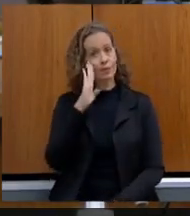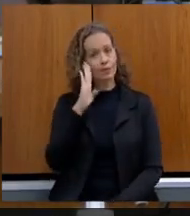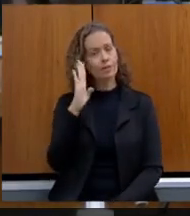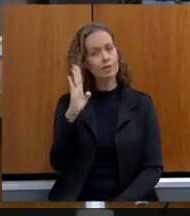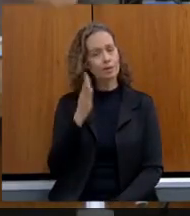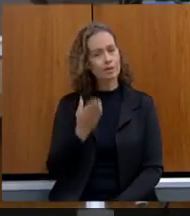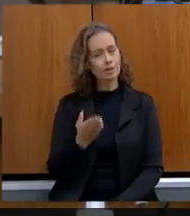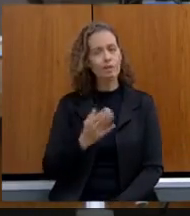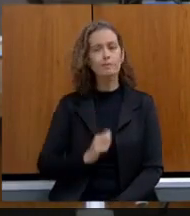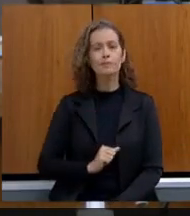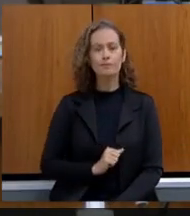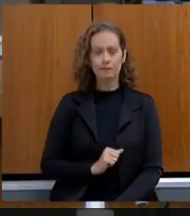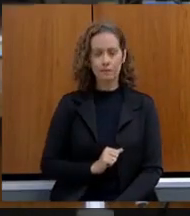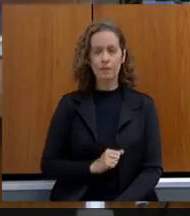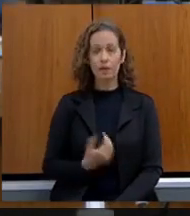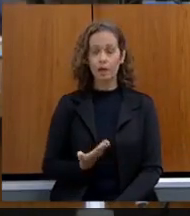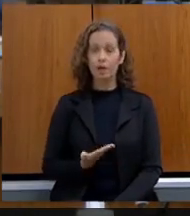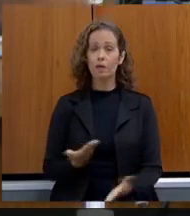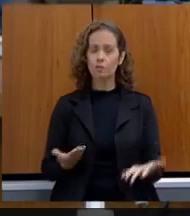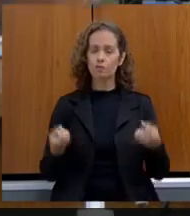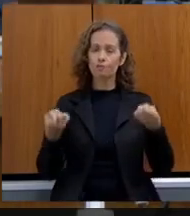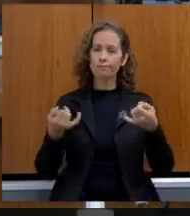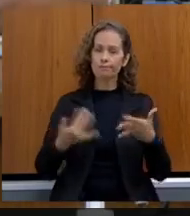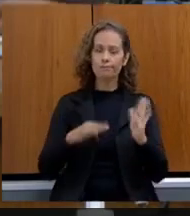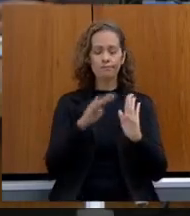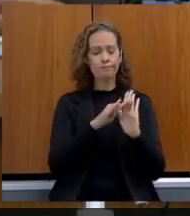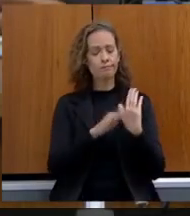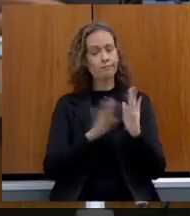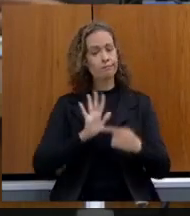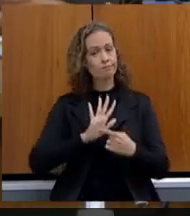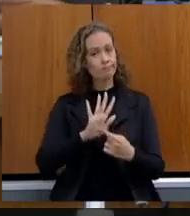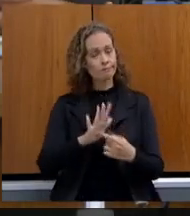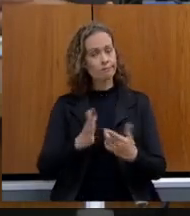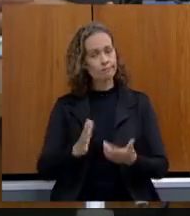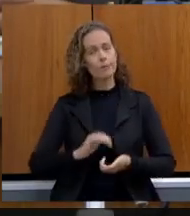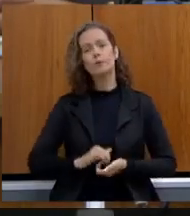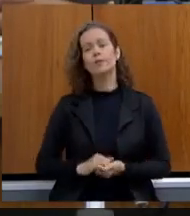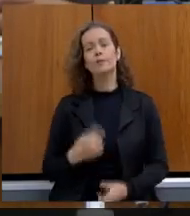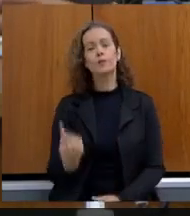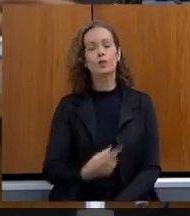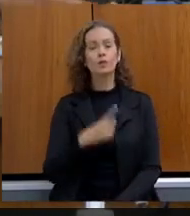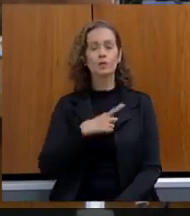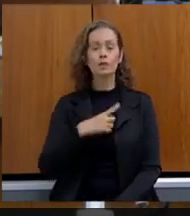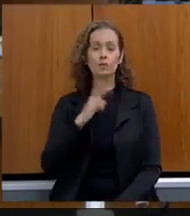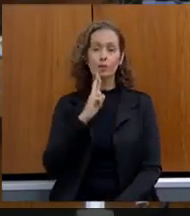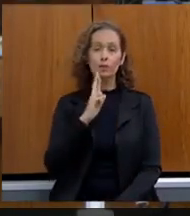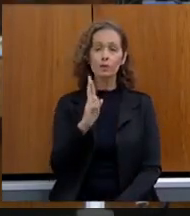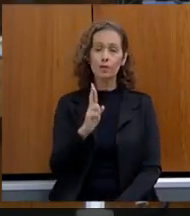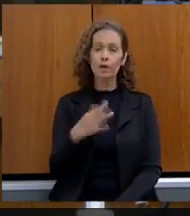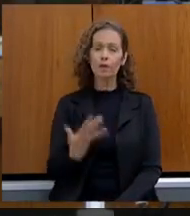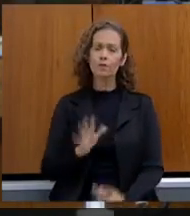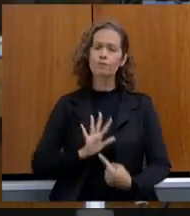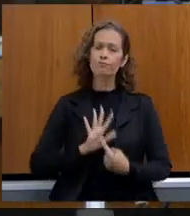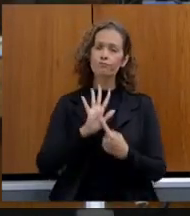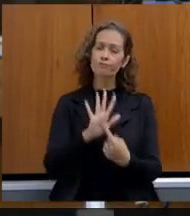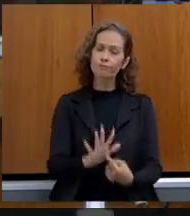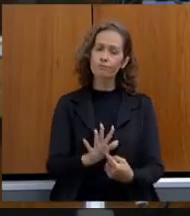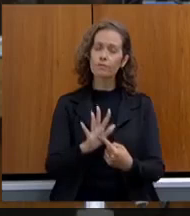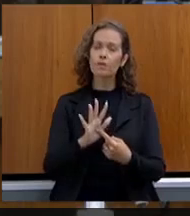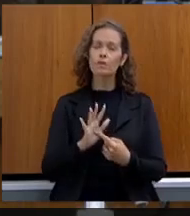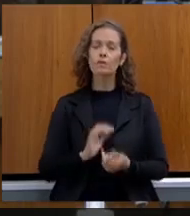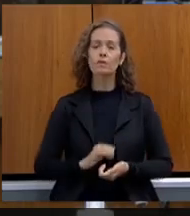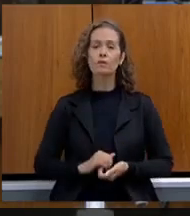fundamental né esse é um ponto que eu queria trazer nós temos resultados então que demonstram